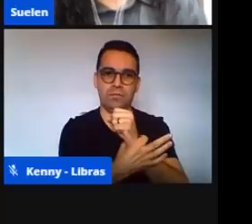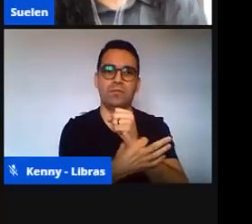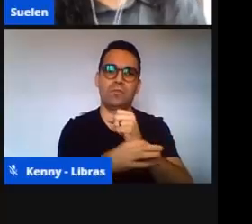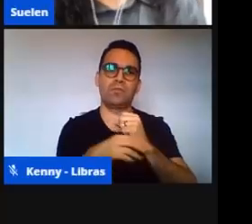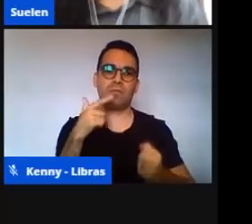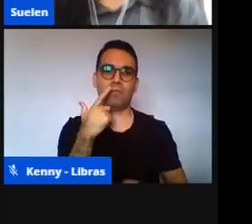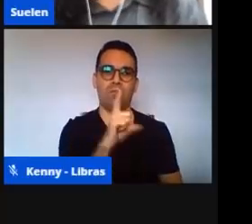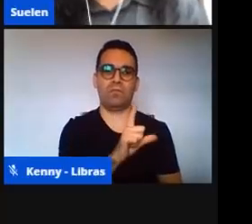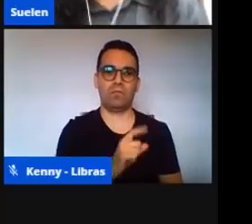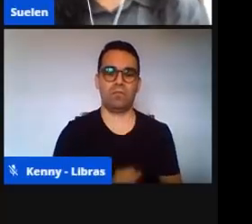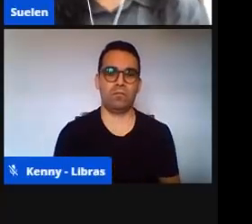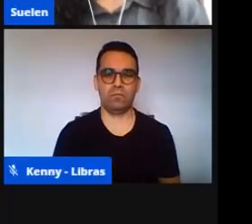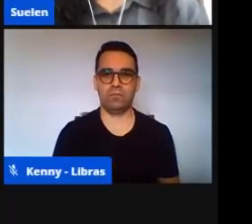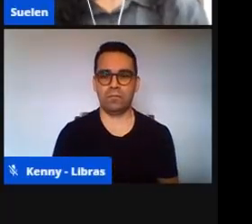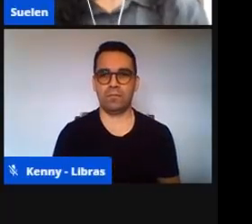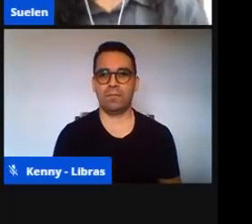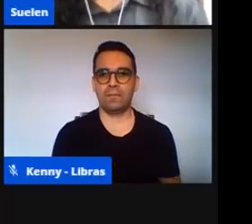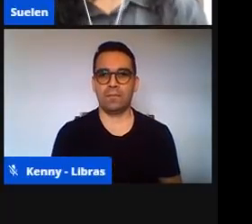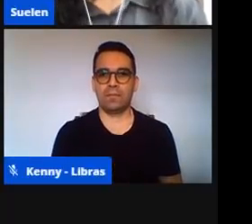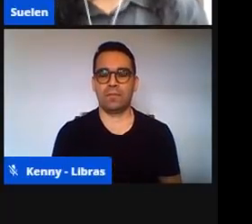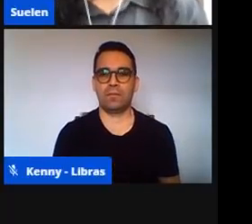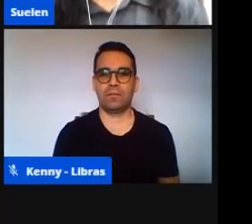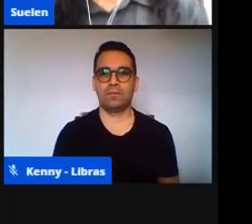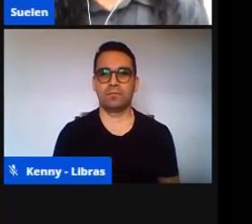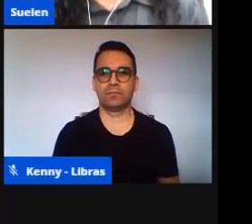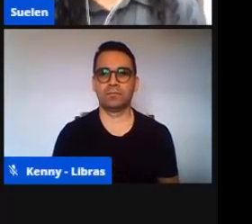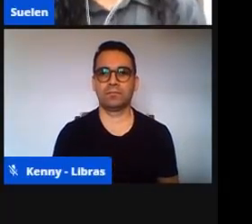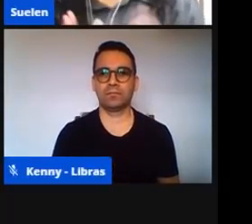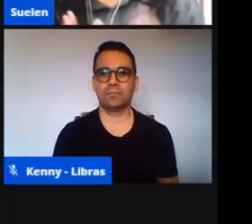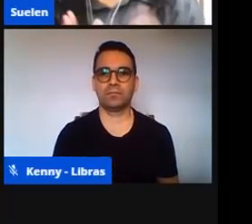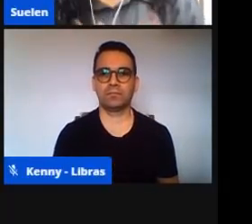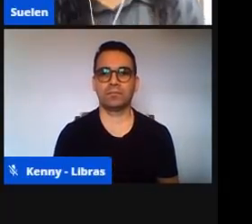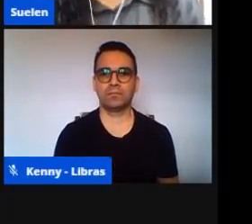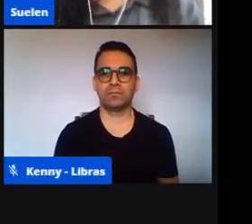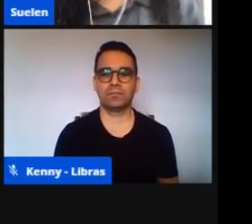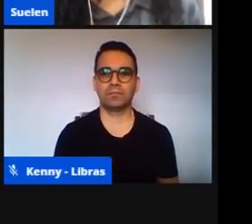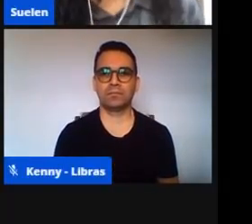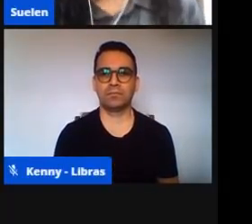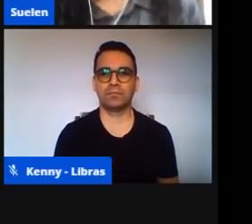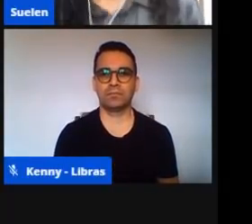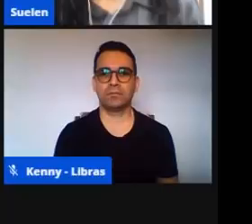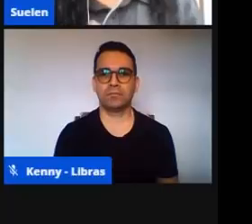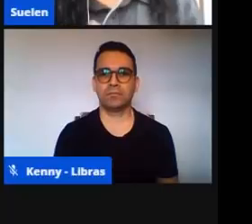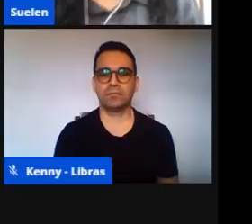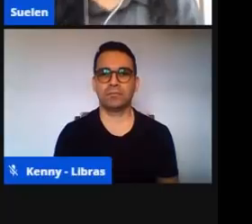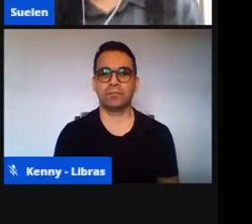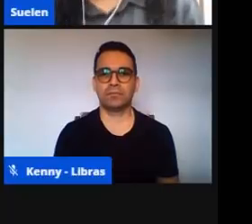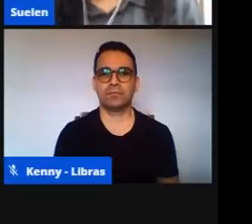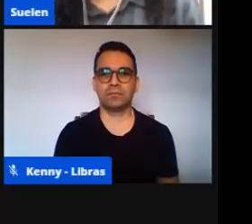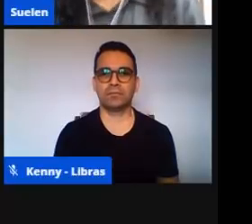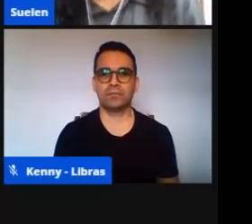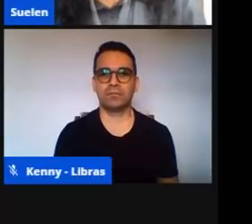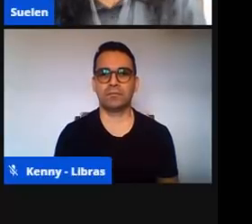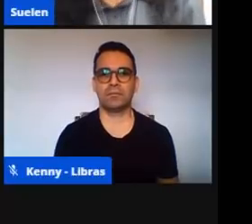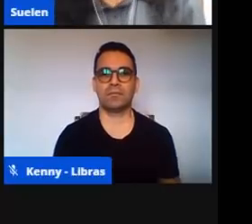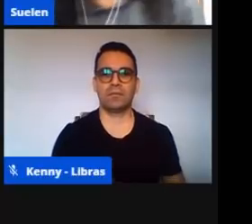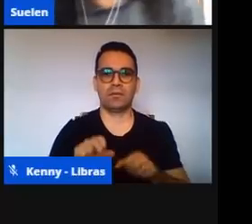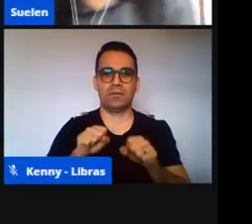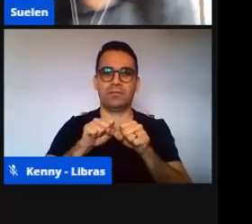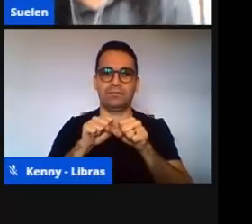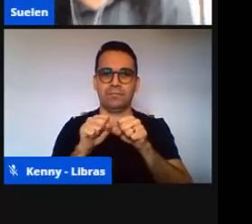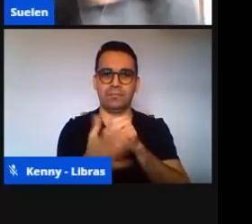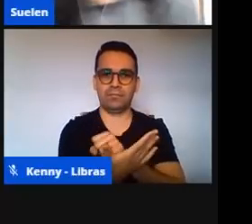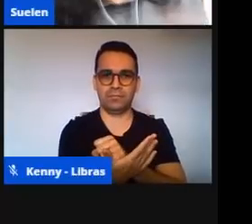máscara tenha, né? Então, a gente reconhece que Covid ele não